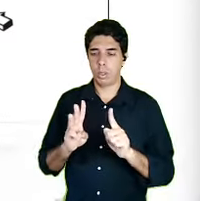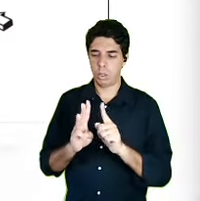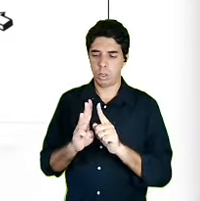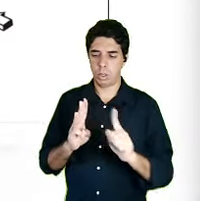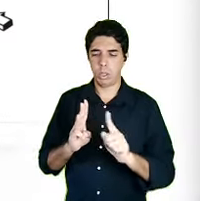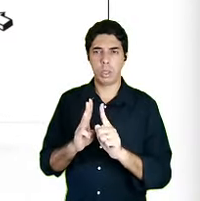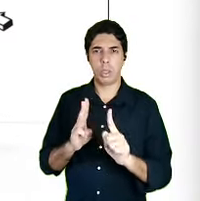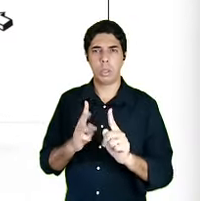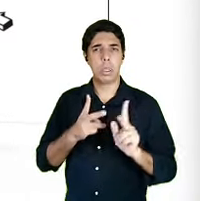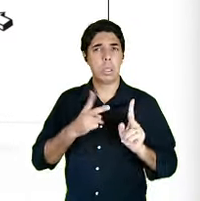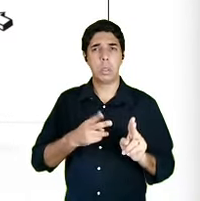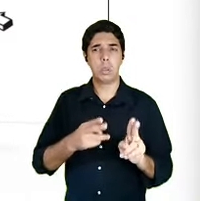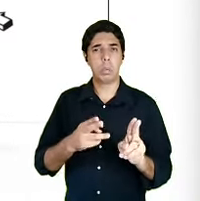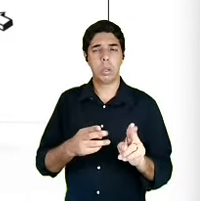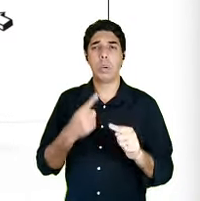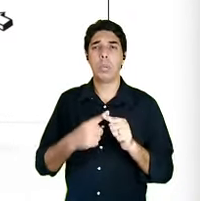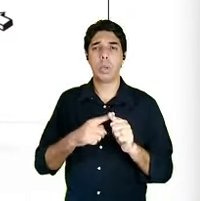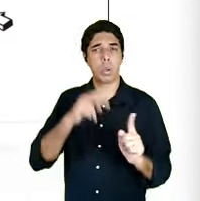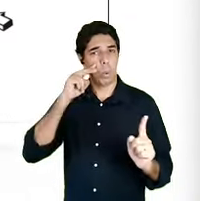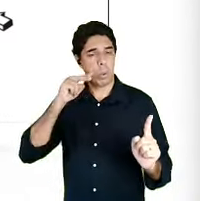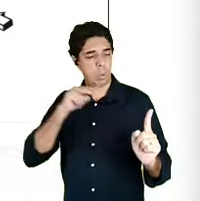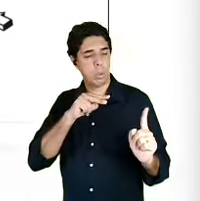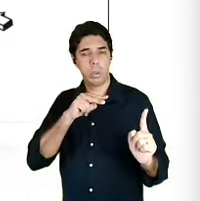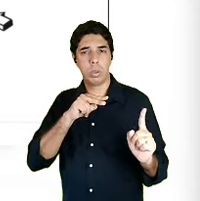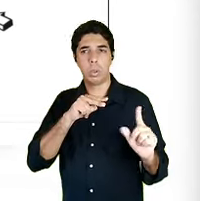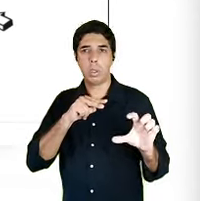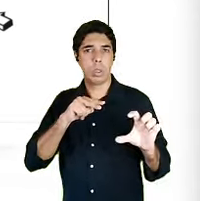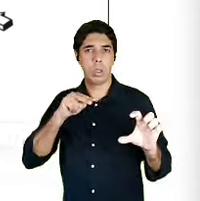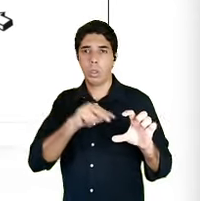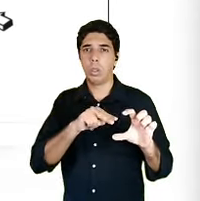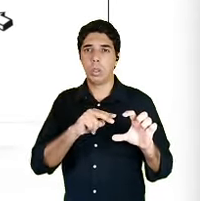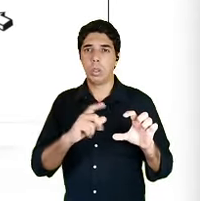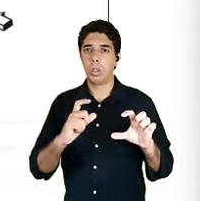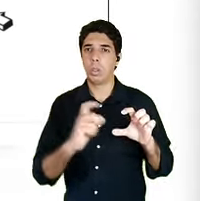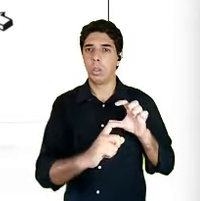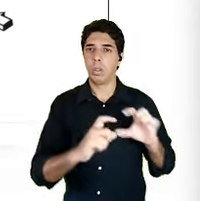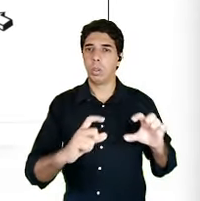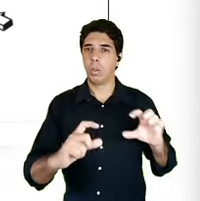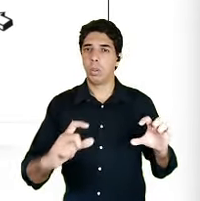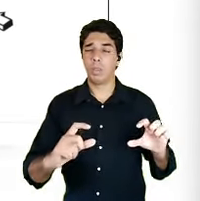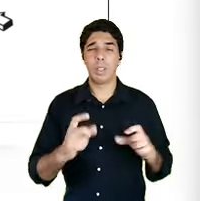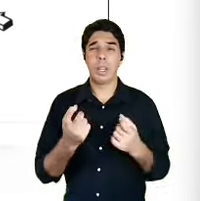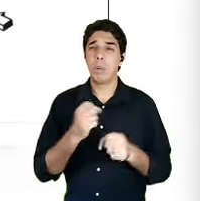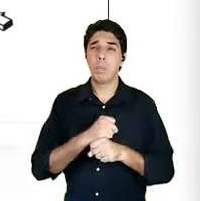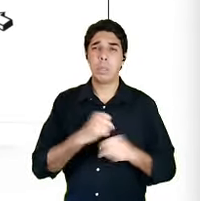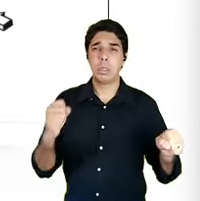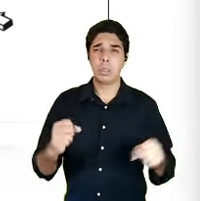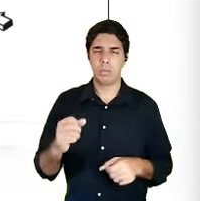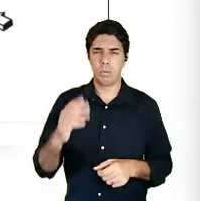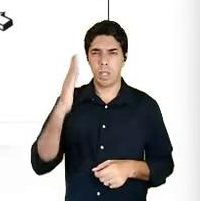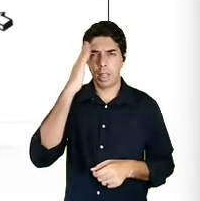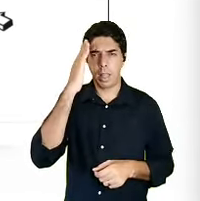posição do observador. Ou seja, a partir dessas projeções é